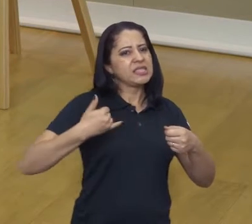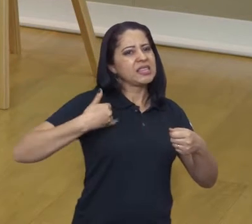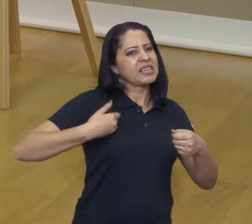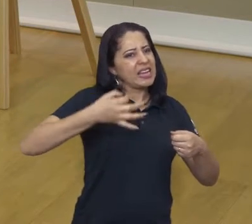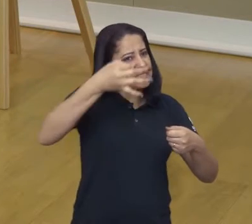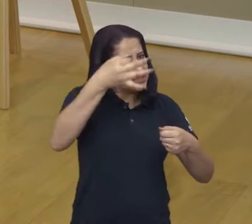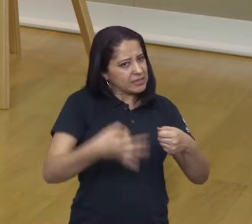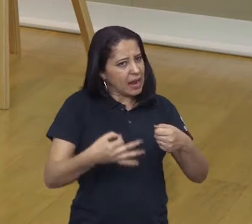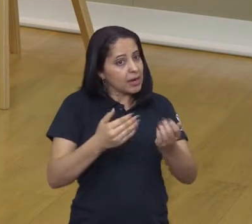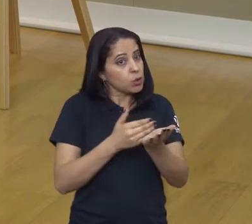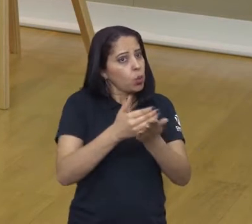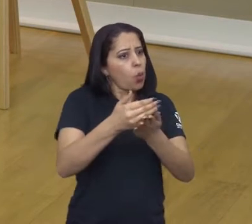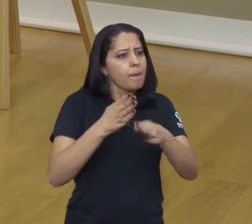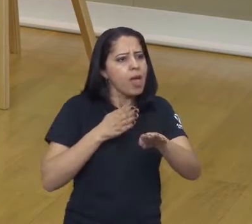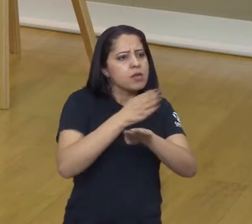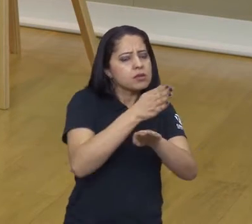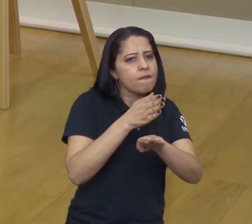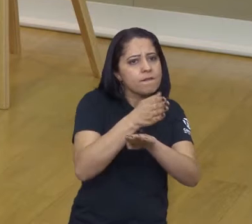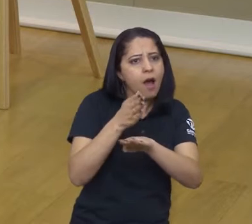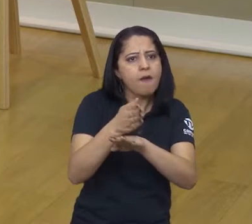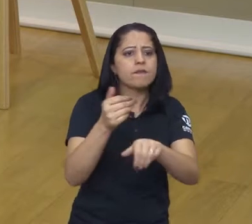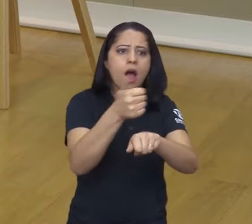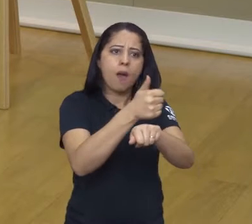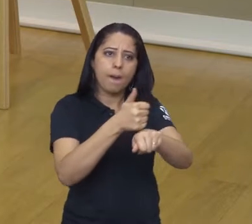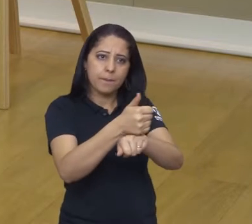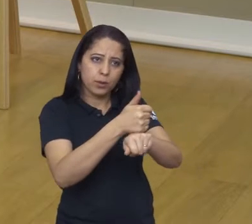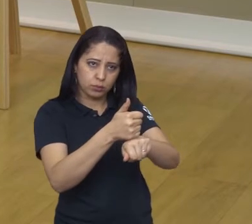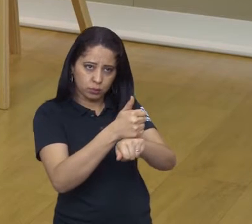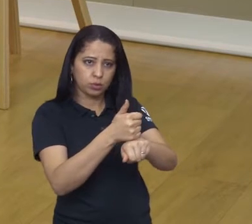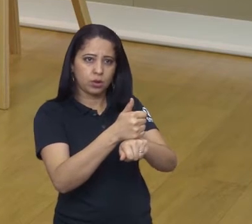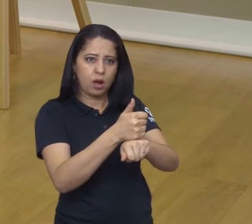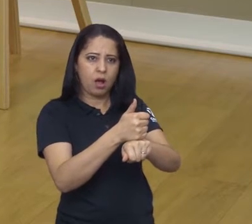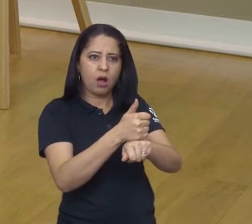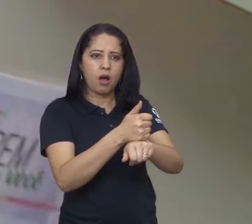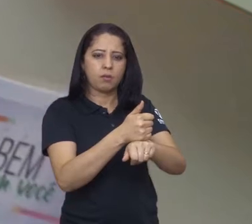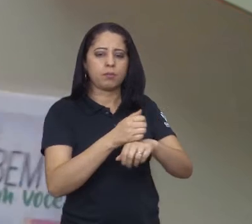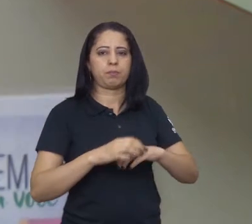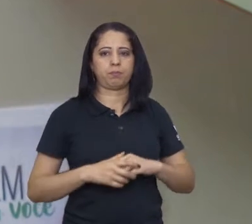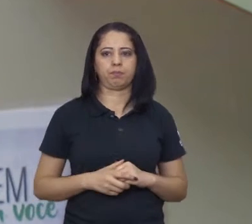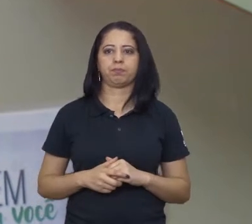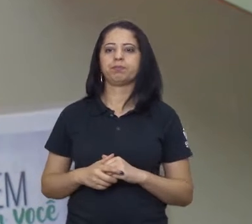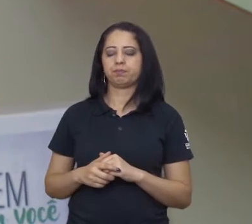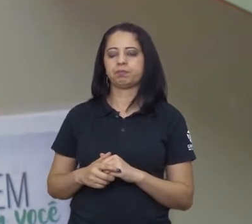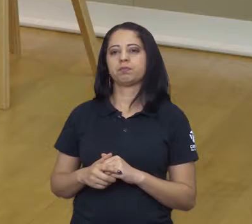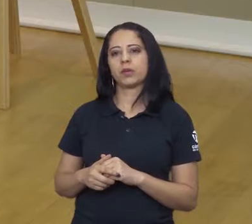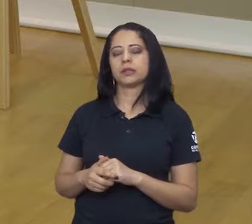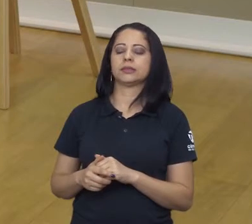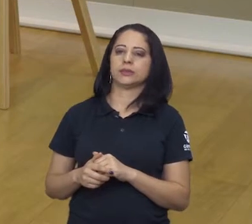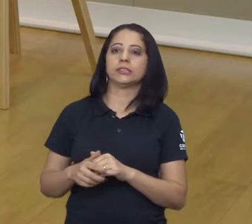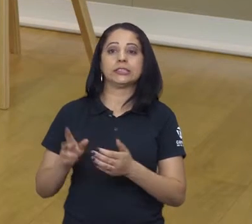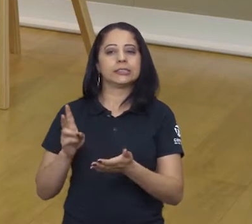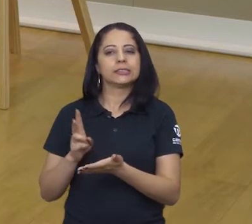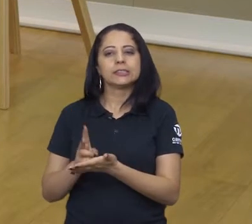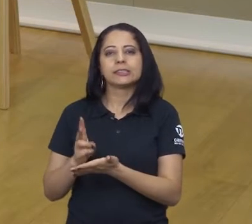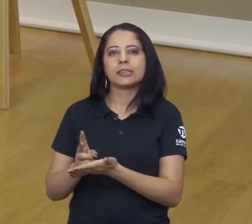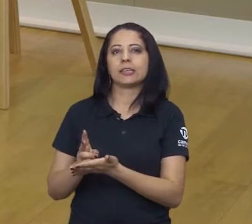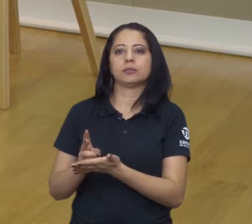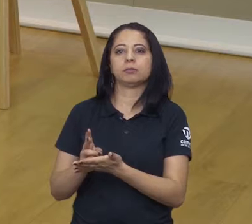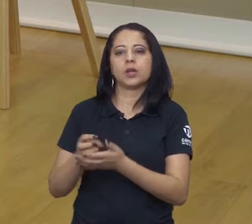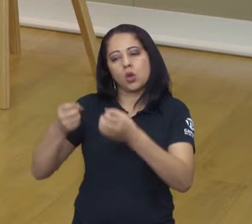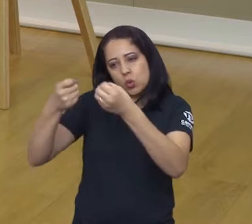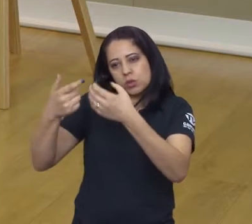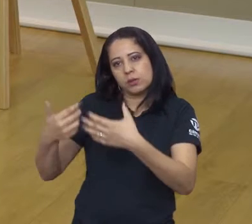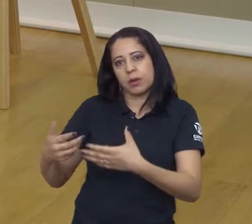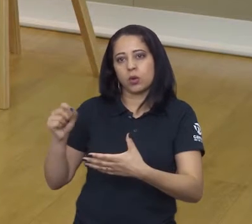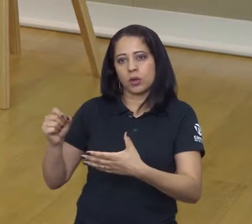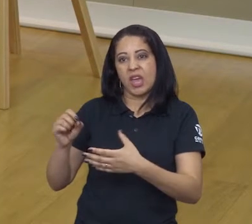específica que a gente deve começar com esses cuidados e procurar determinados especialistas Olha eu costumo dizer que se você tá querendo